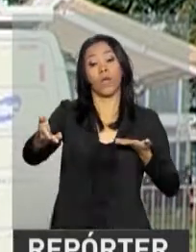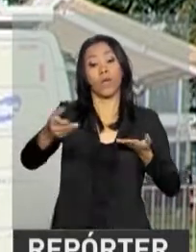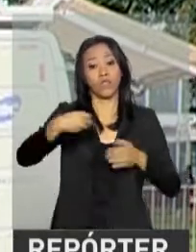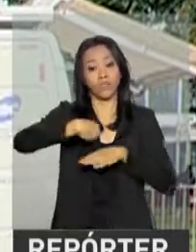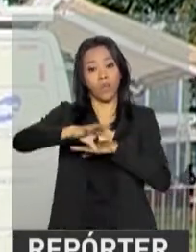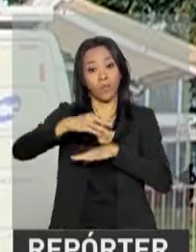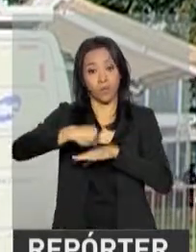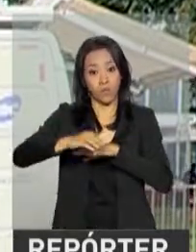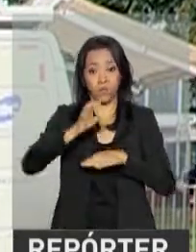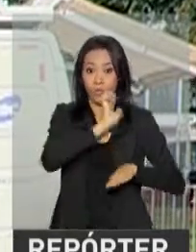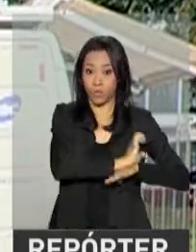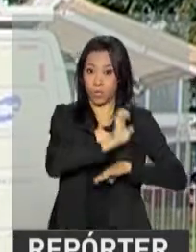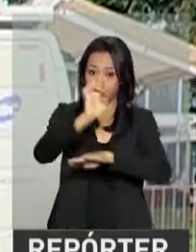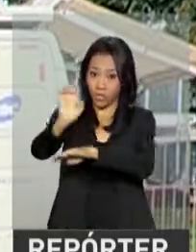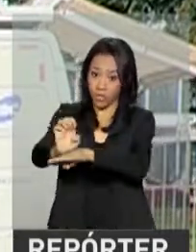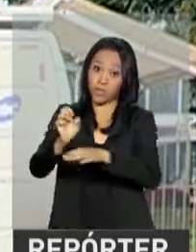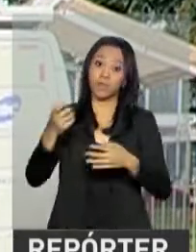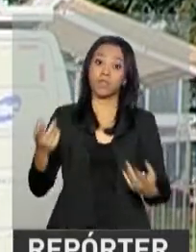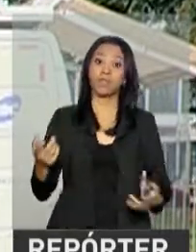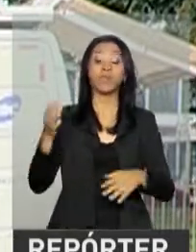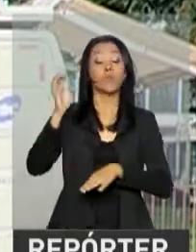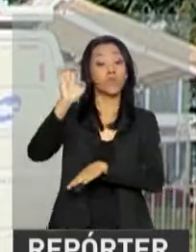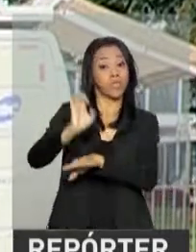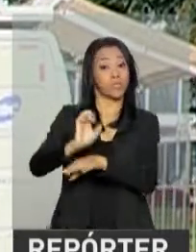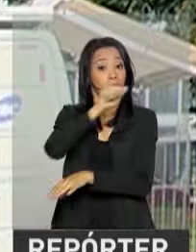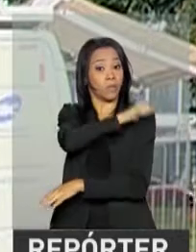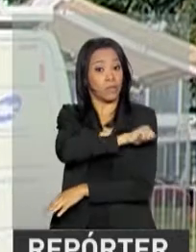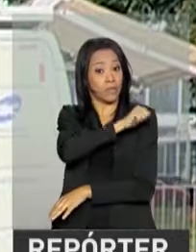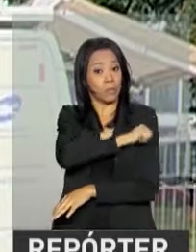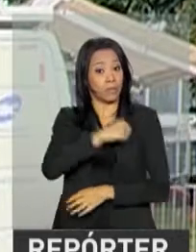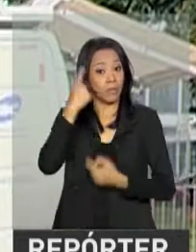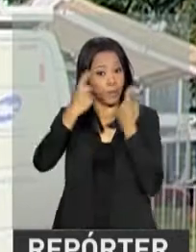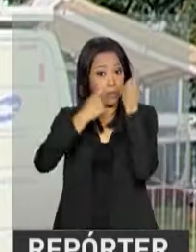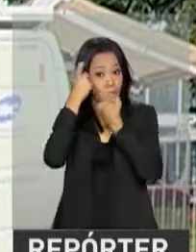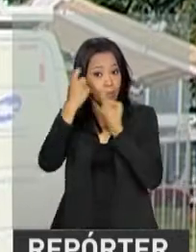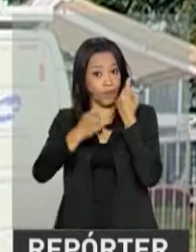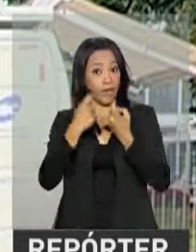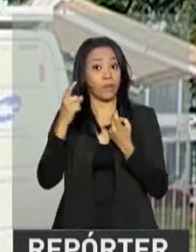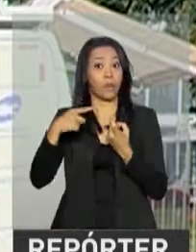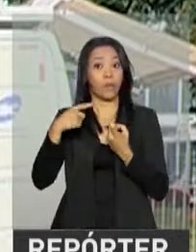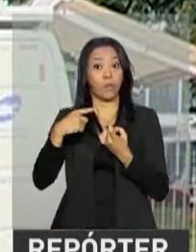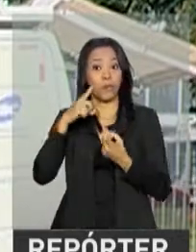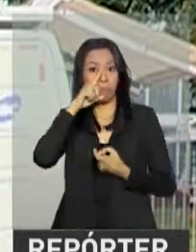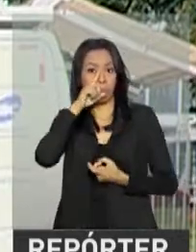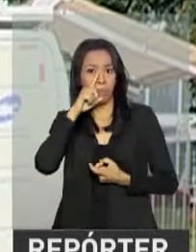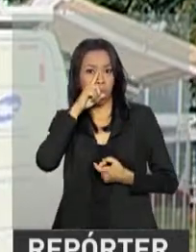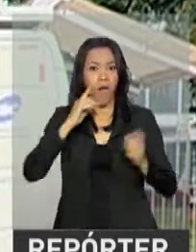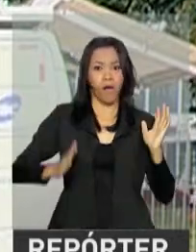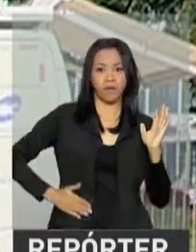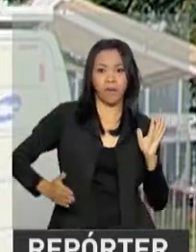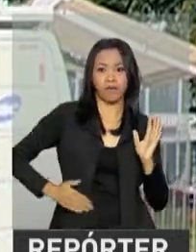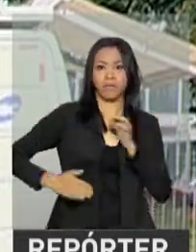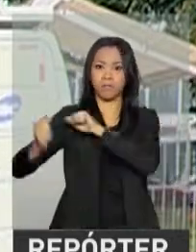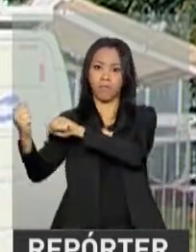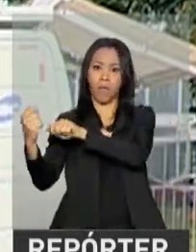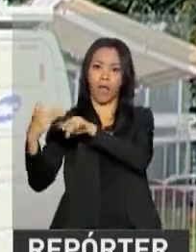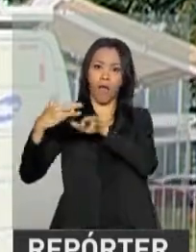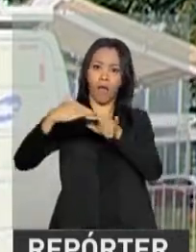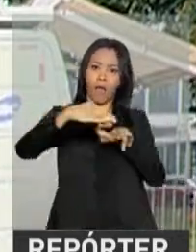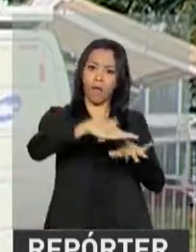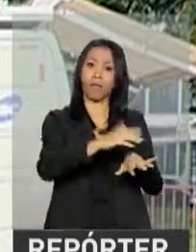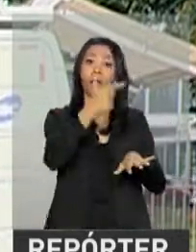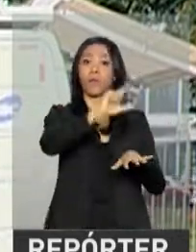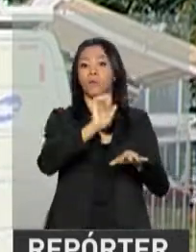estados. Os vizinhos ao Rio estão preocupados com uma possível migração de criminosos por conta da intervenção no